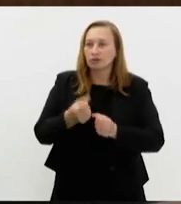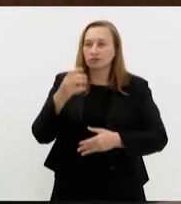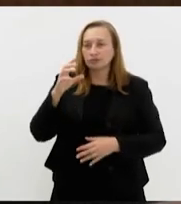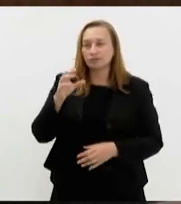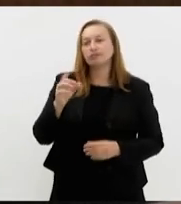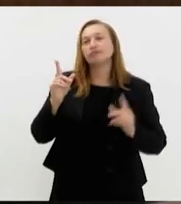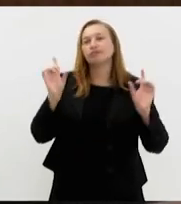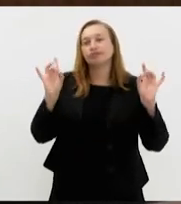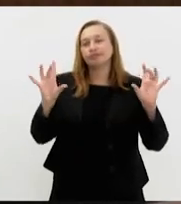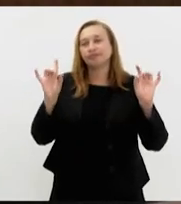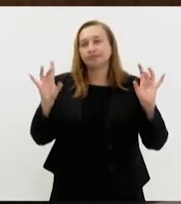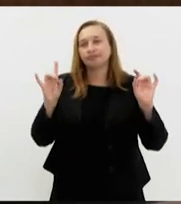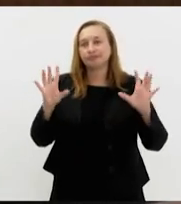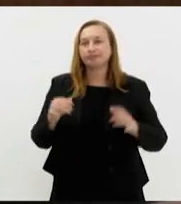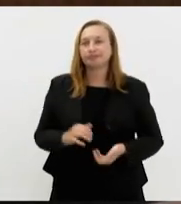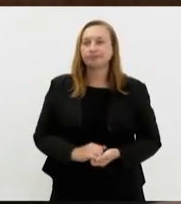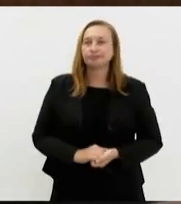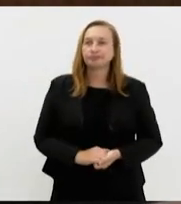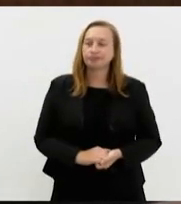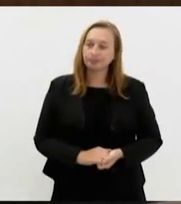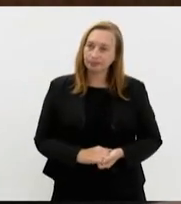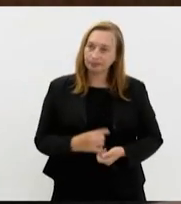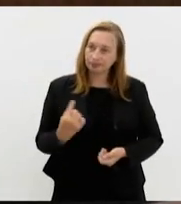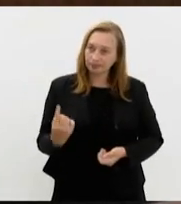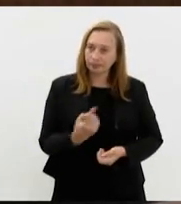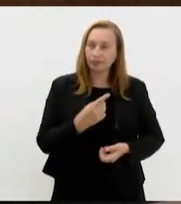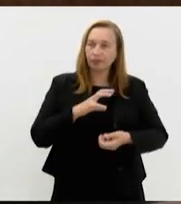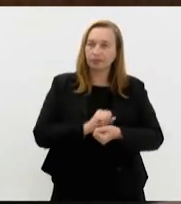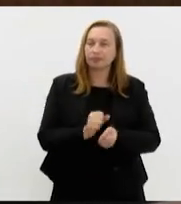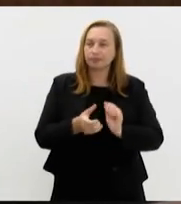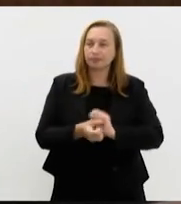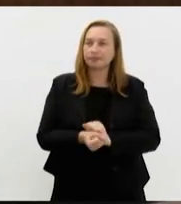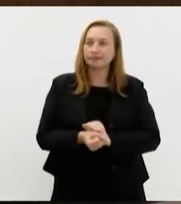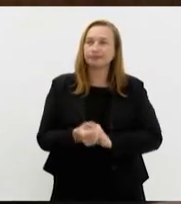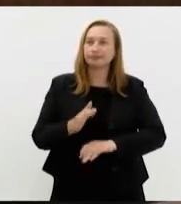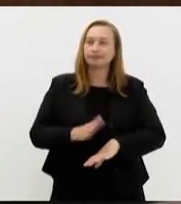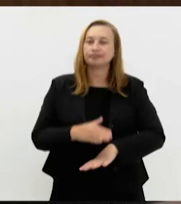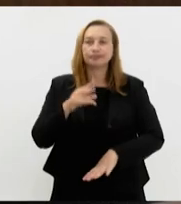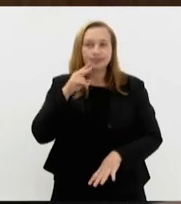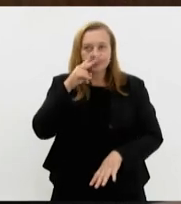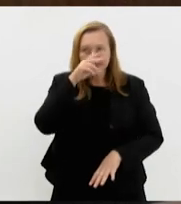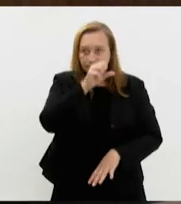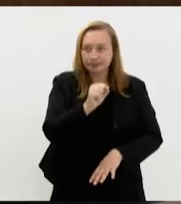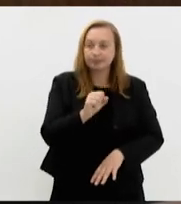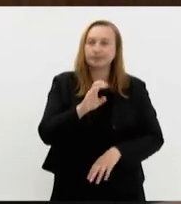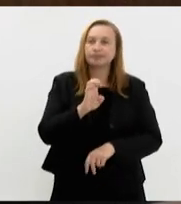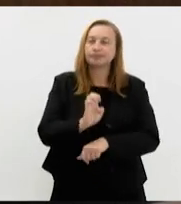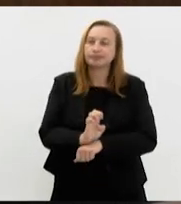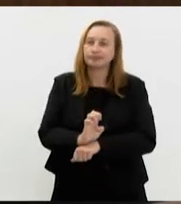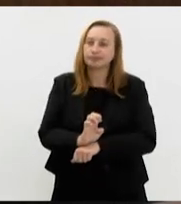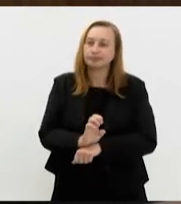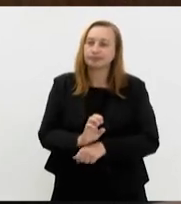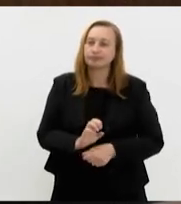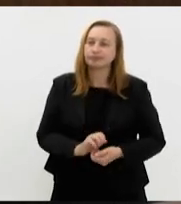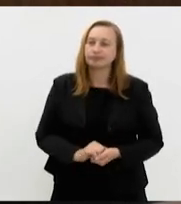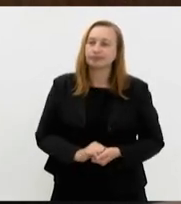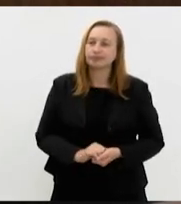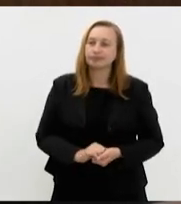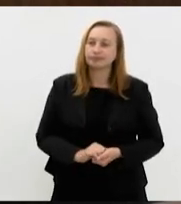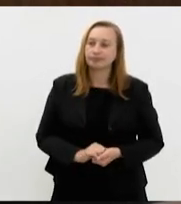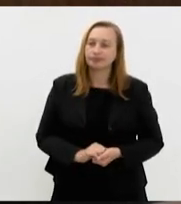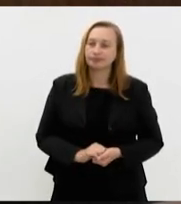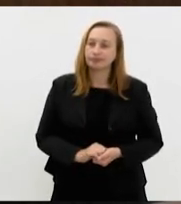contribuir para que o nosso artesanato ganhe cada vez mais força no nosso Estado, contribuindo